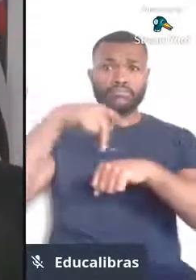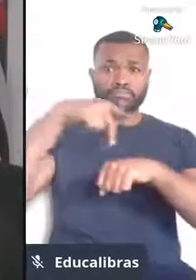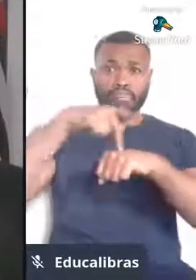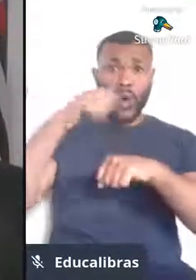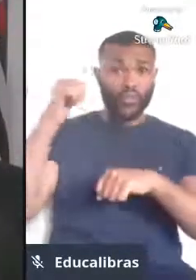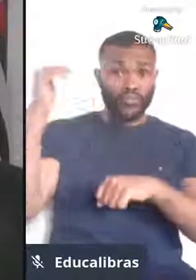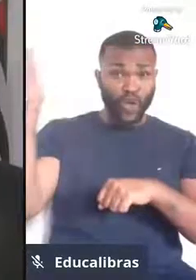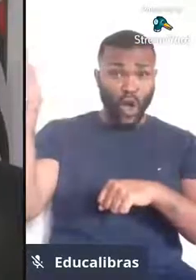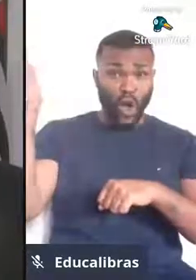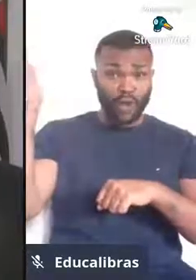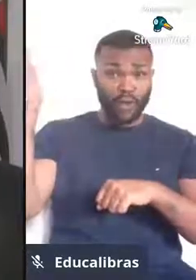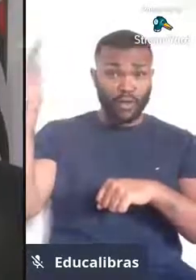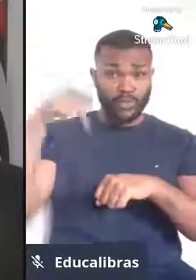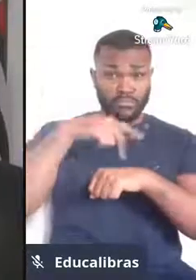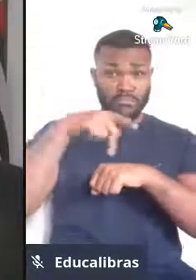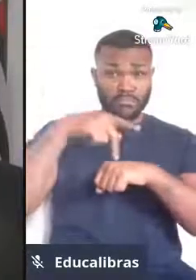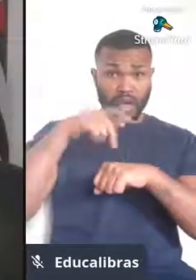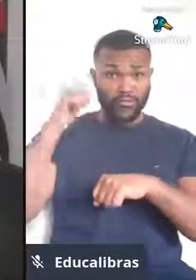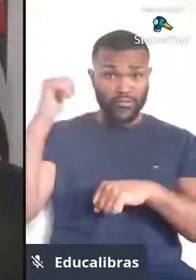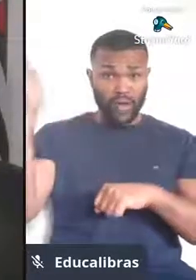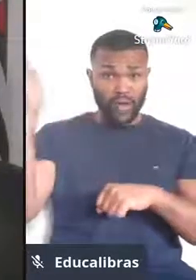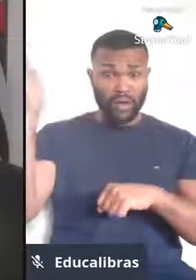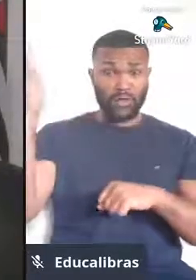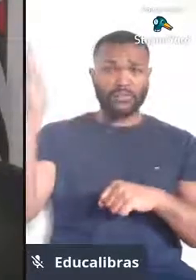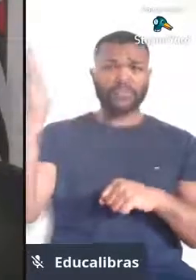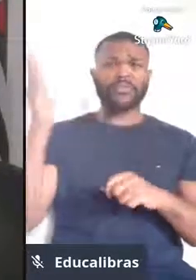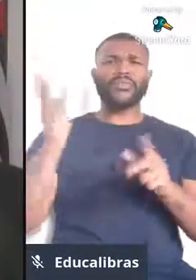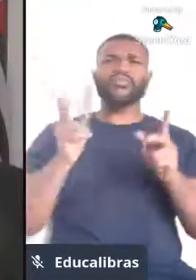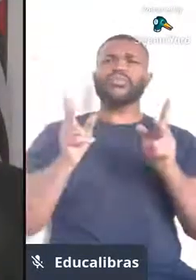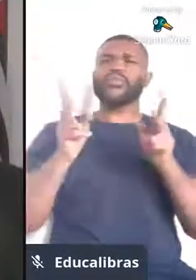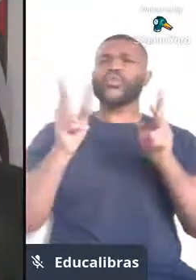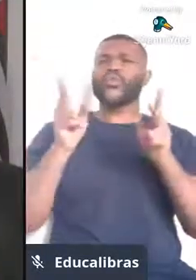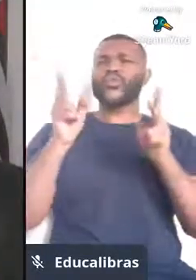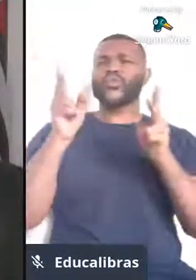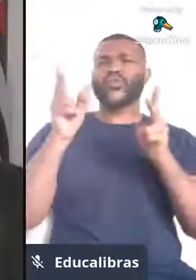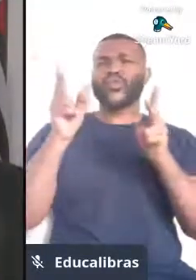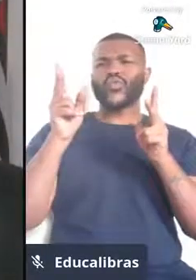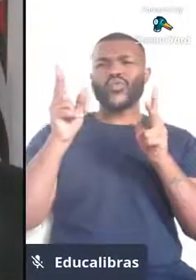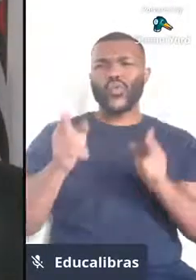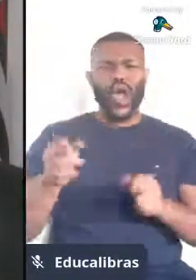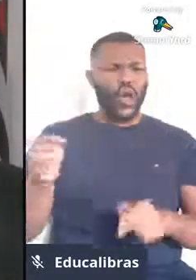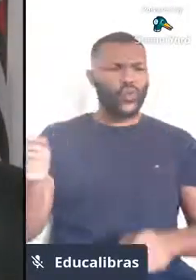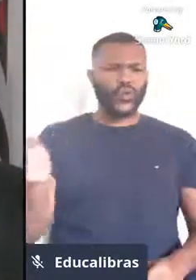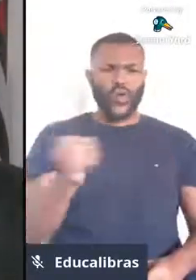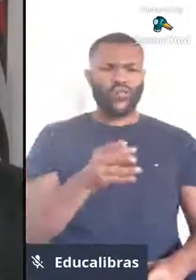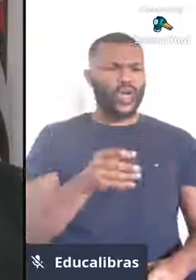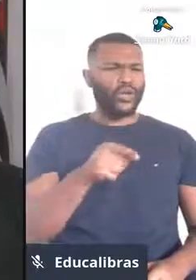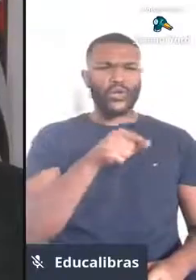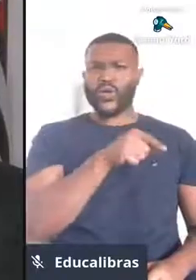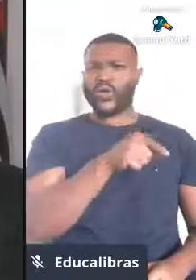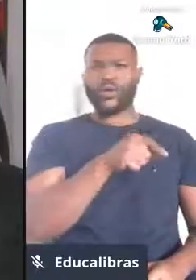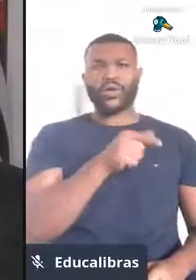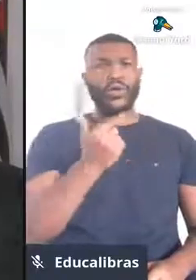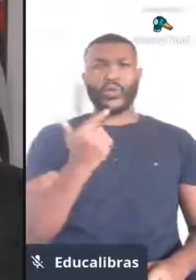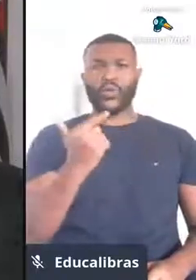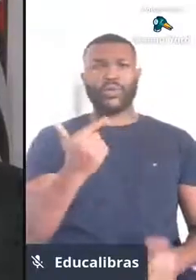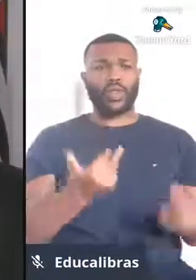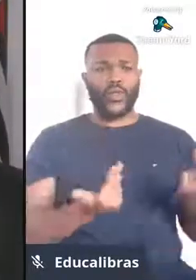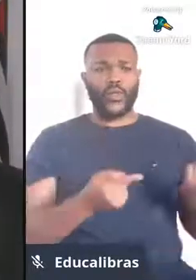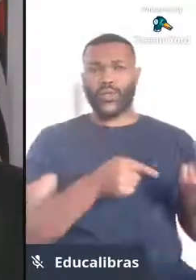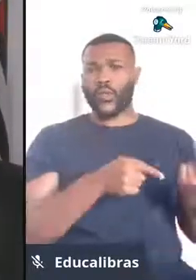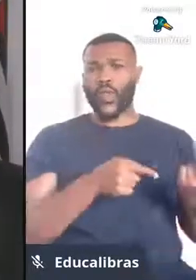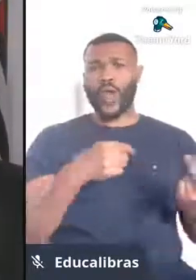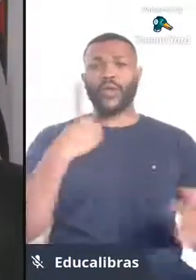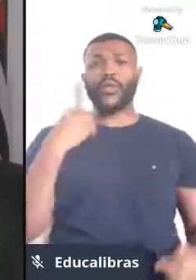né, nada fora de São Paulo, que seja propriamente inovador, ou que aqui já não tenha sido experimentado,